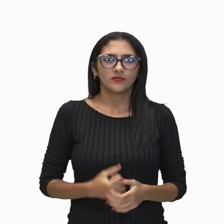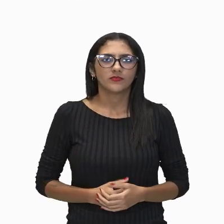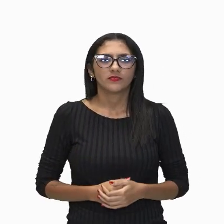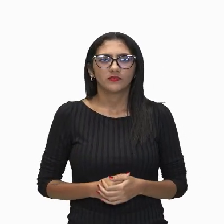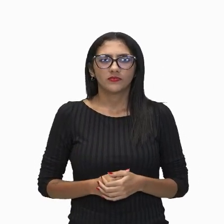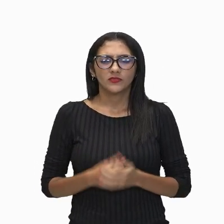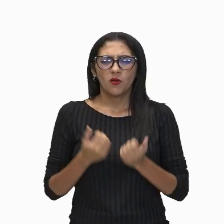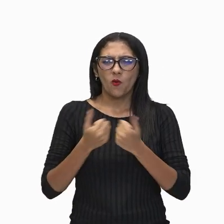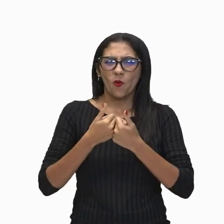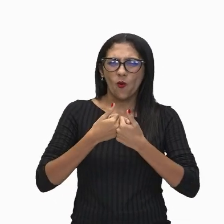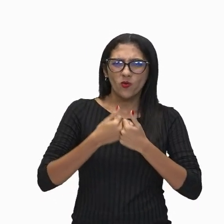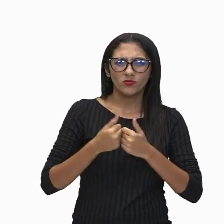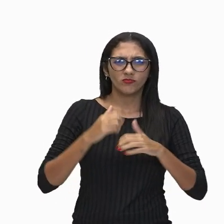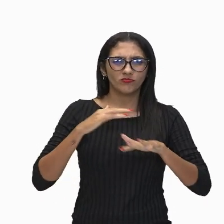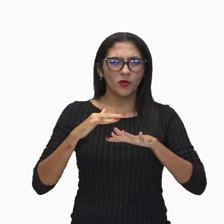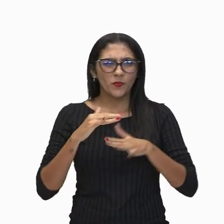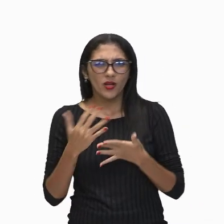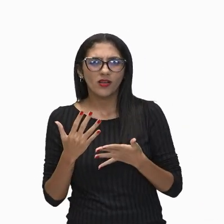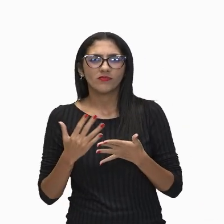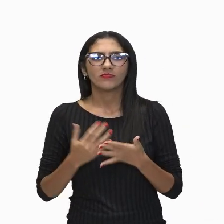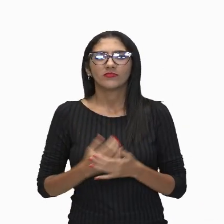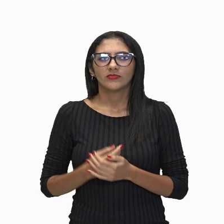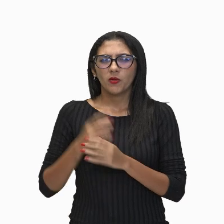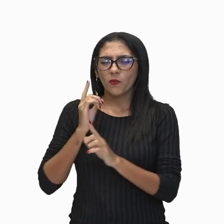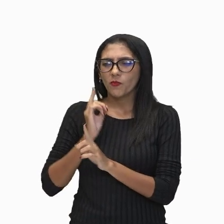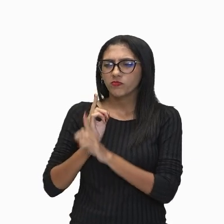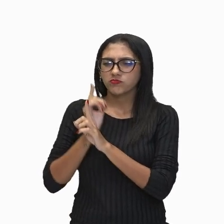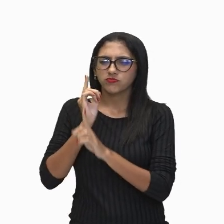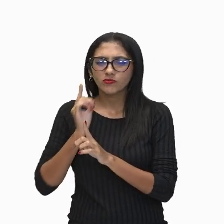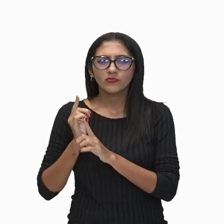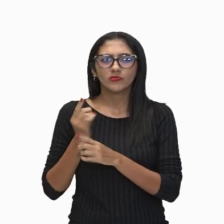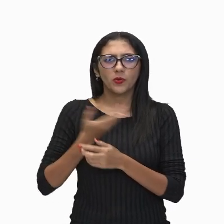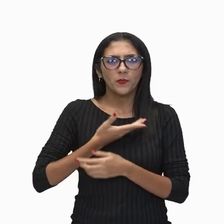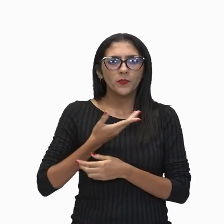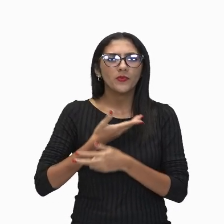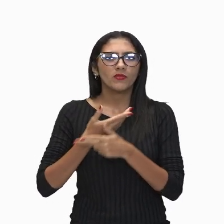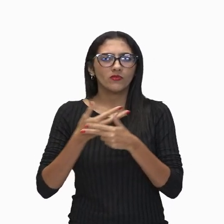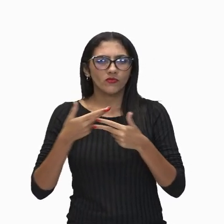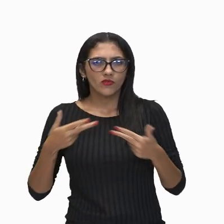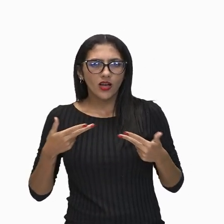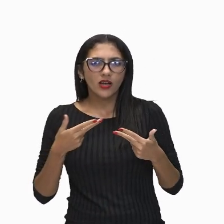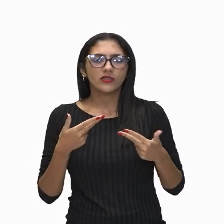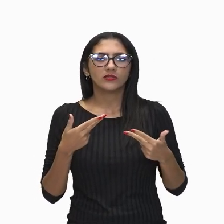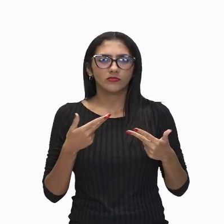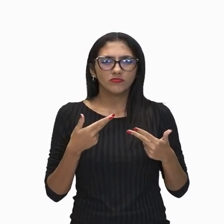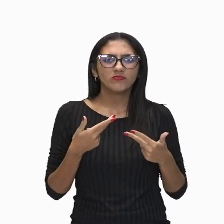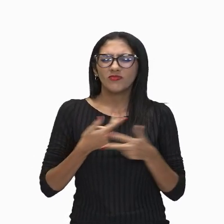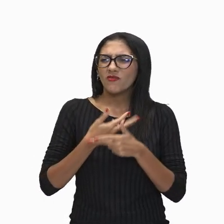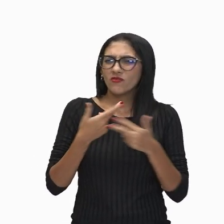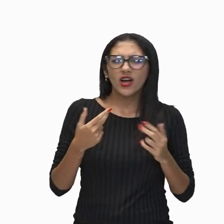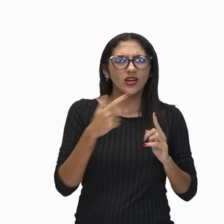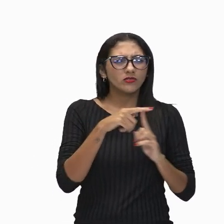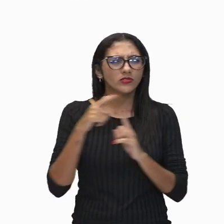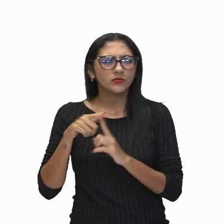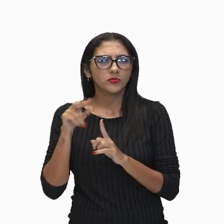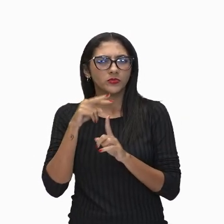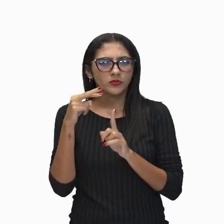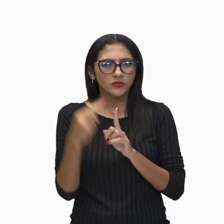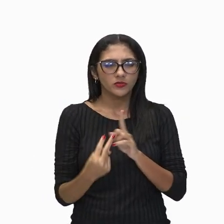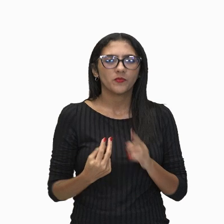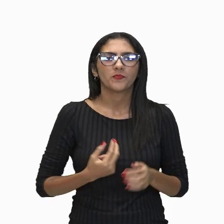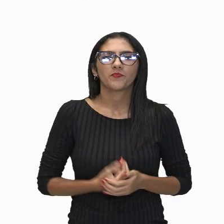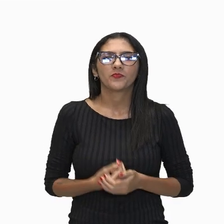sacoleja, adeus Rimbaldi, relógio de lilazes, concretismo, neoconcretismo, ficções